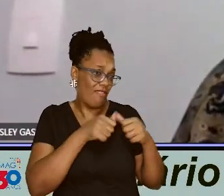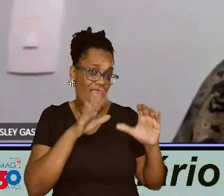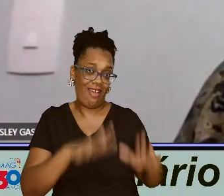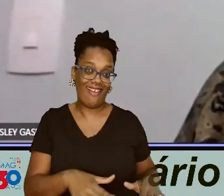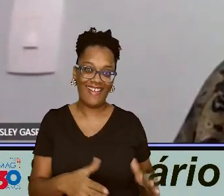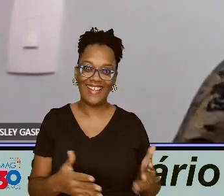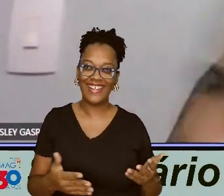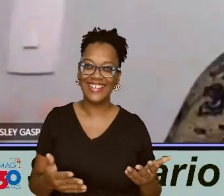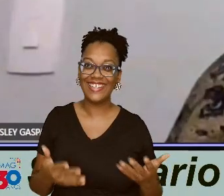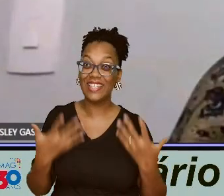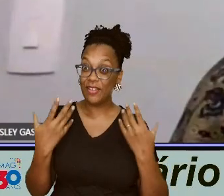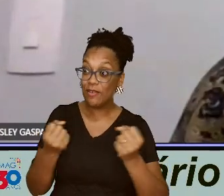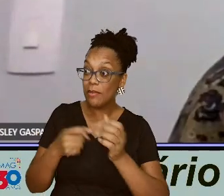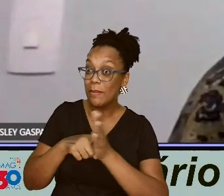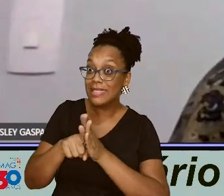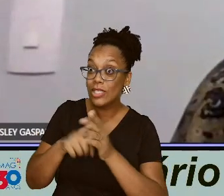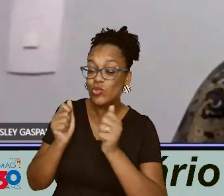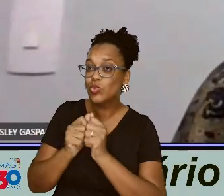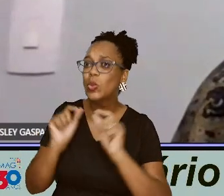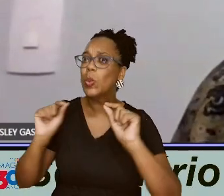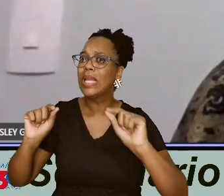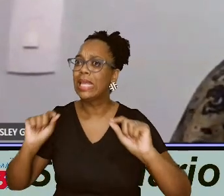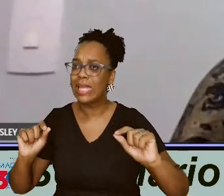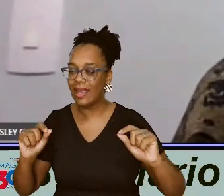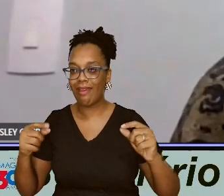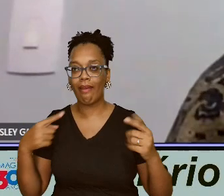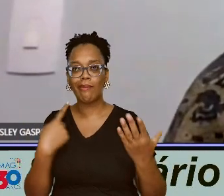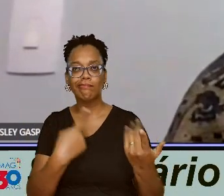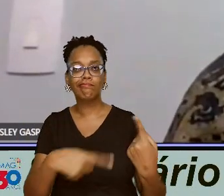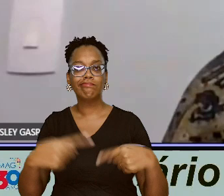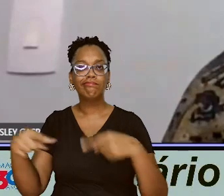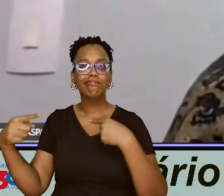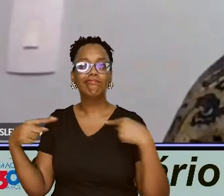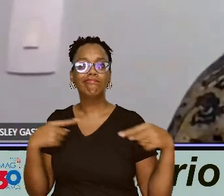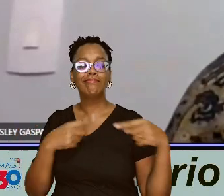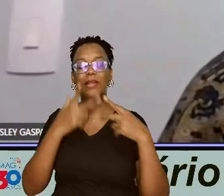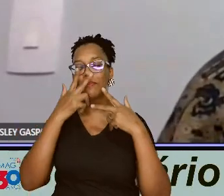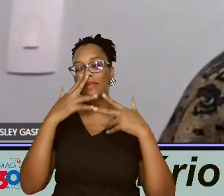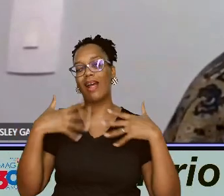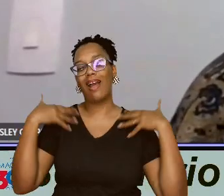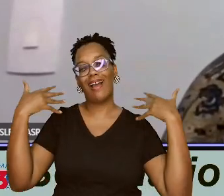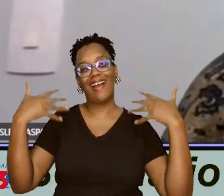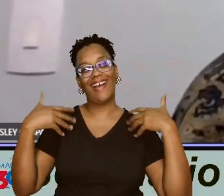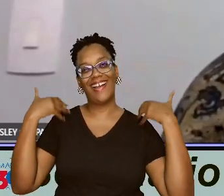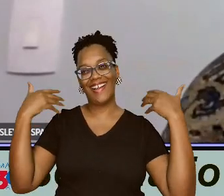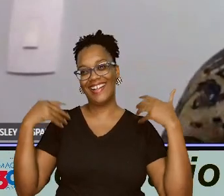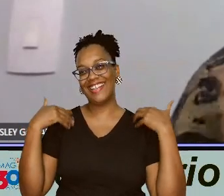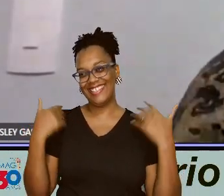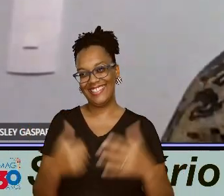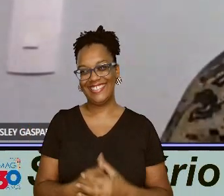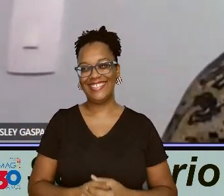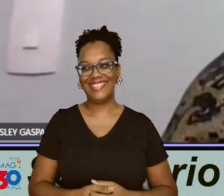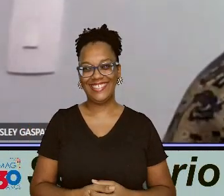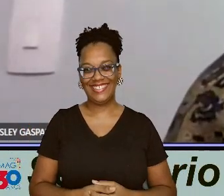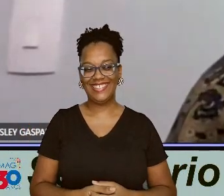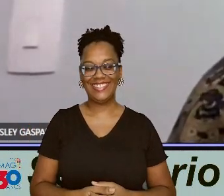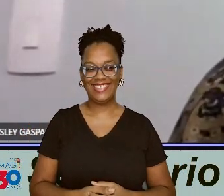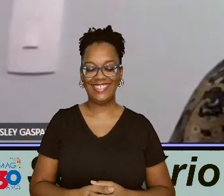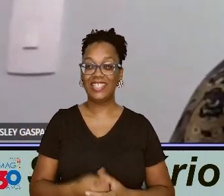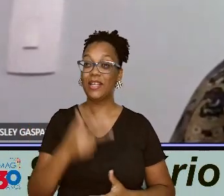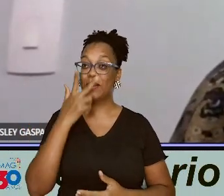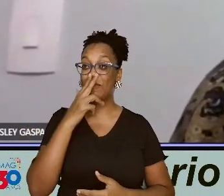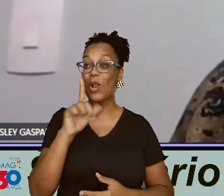é? Vamos fazer pesquisa, o que é isso? Né? Então, foi muito divertido, foi lúdico,